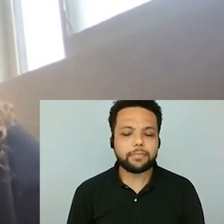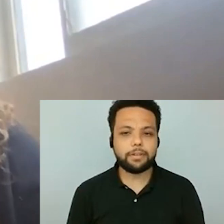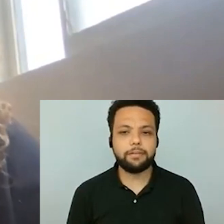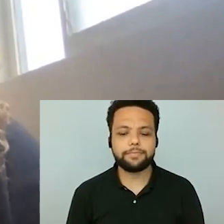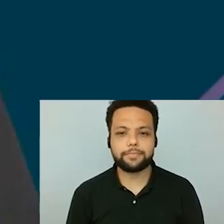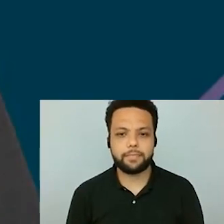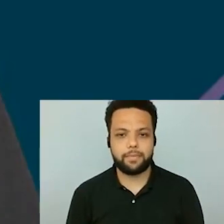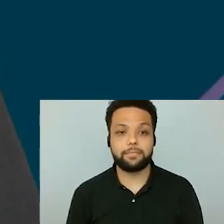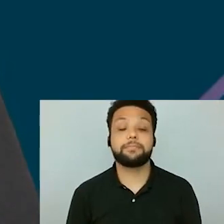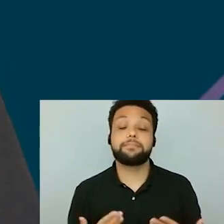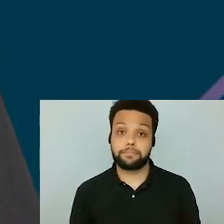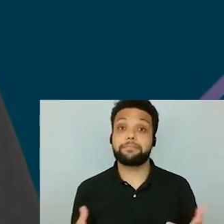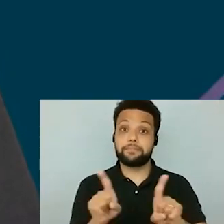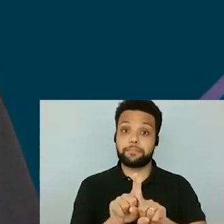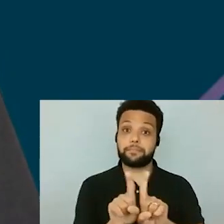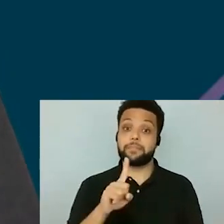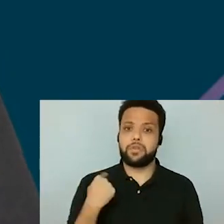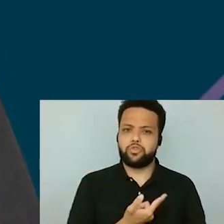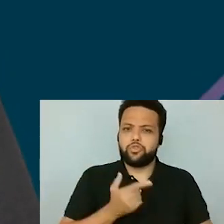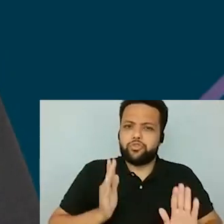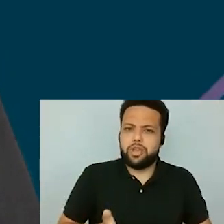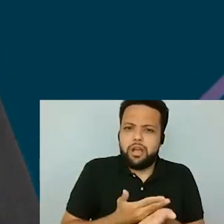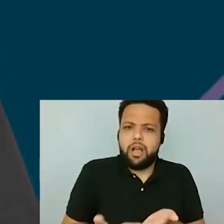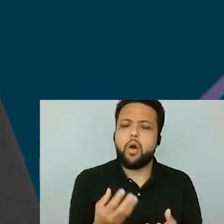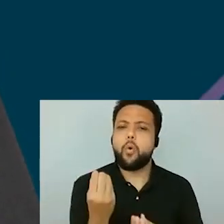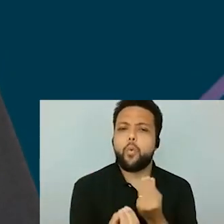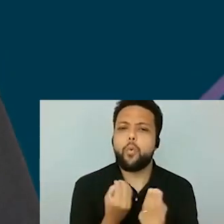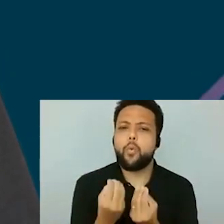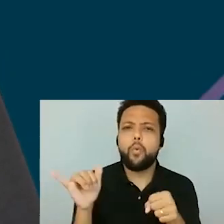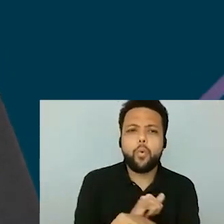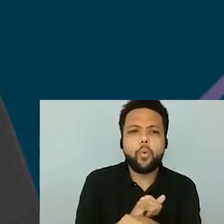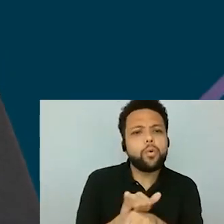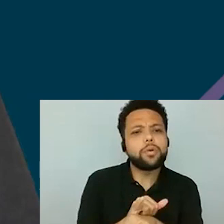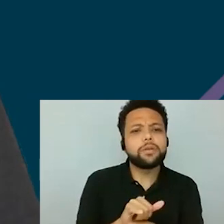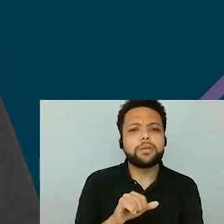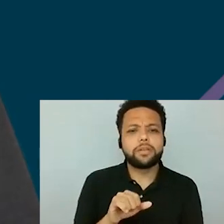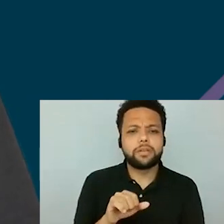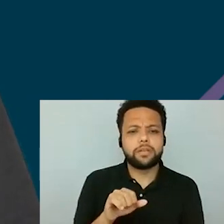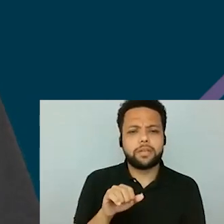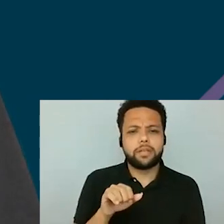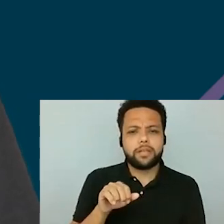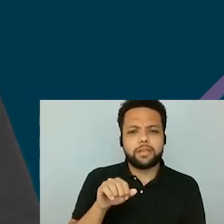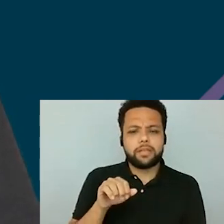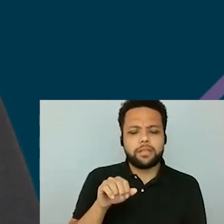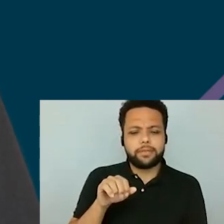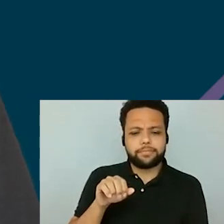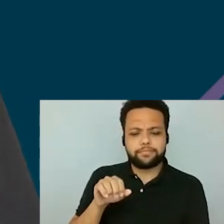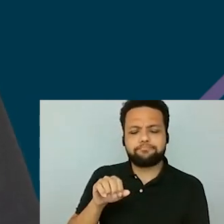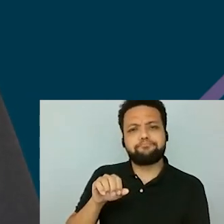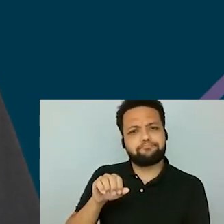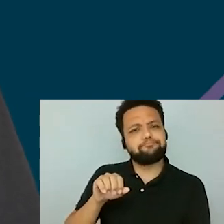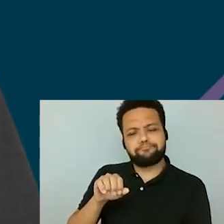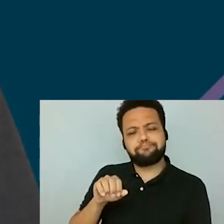Top. Além disso, a gente também iniciou com as dinâmicas de threat modeling, né? Então, quando a gente tem